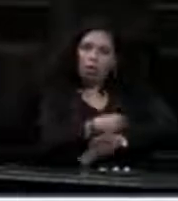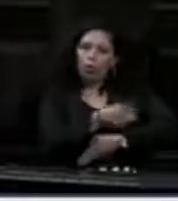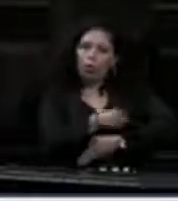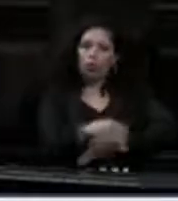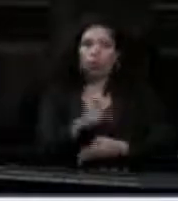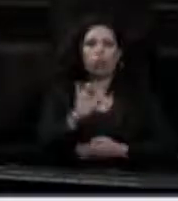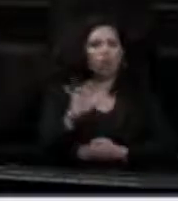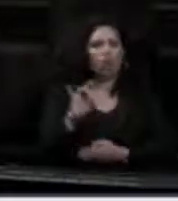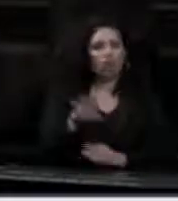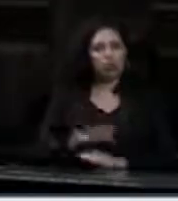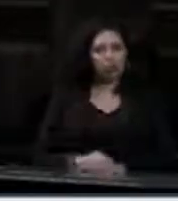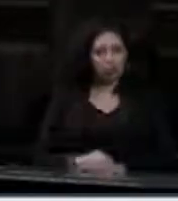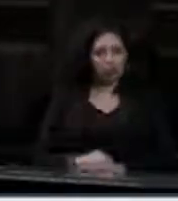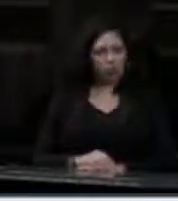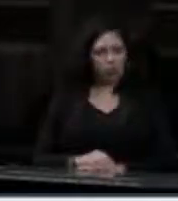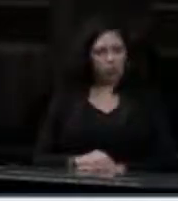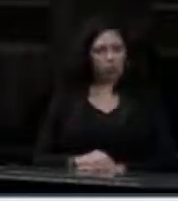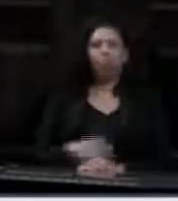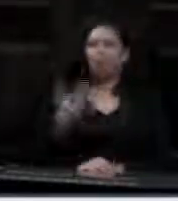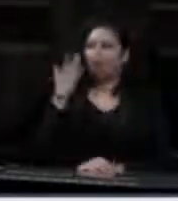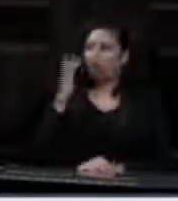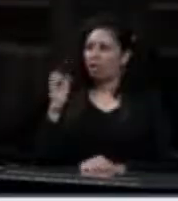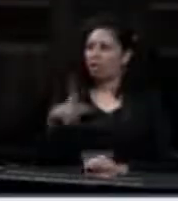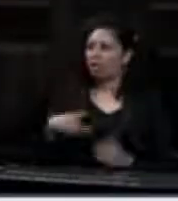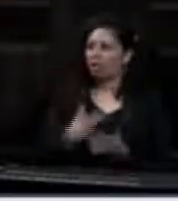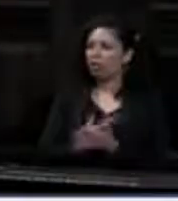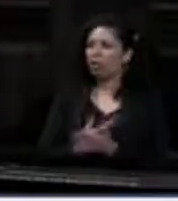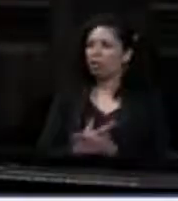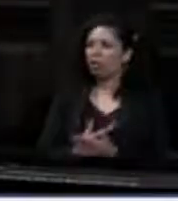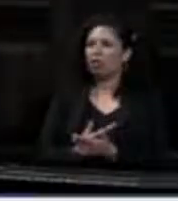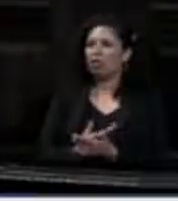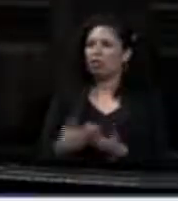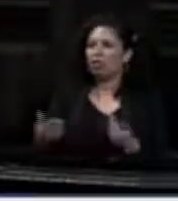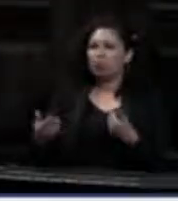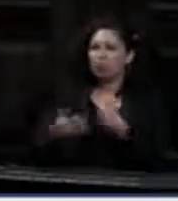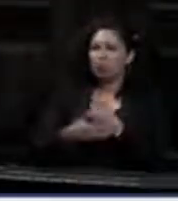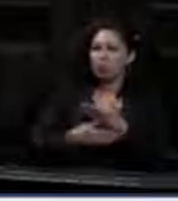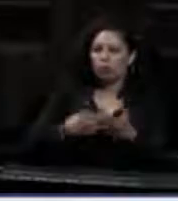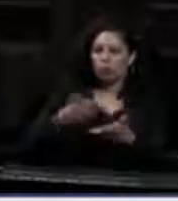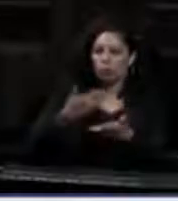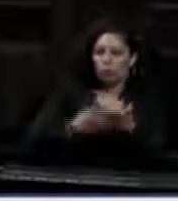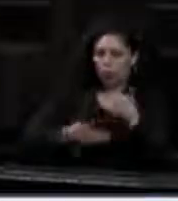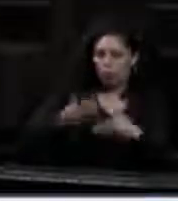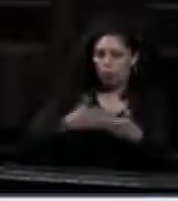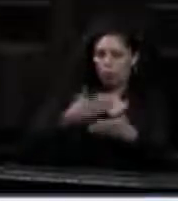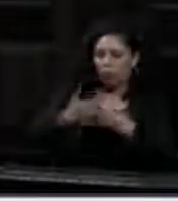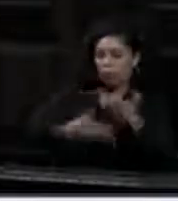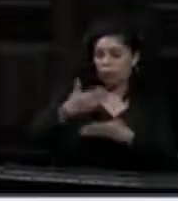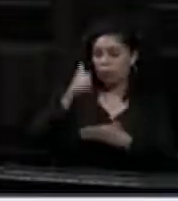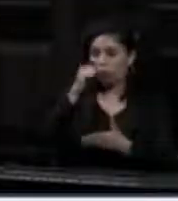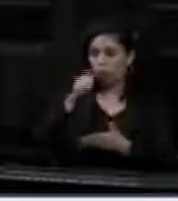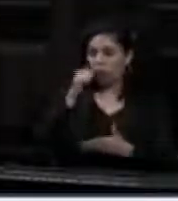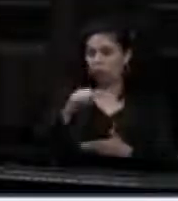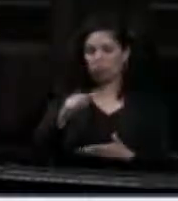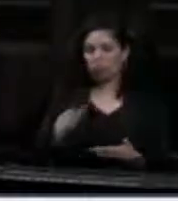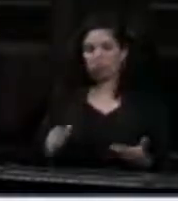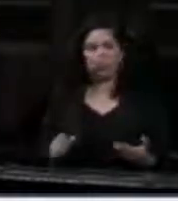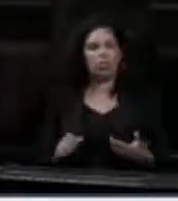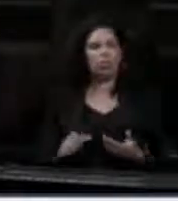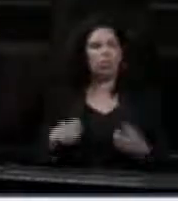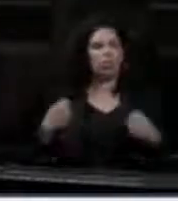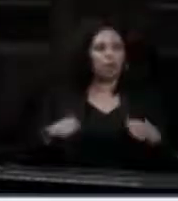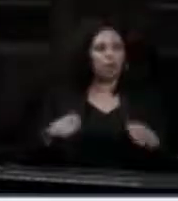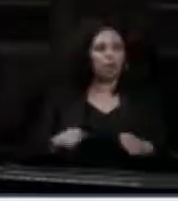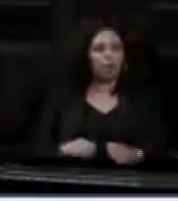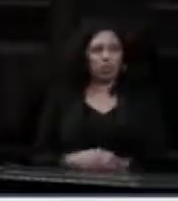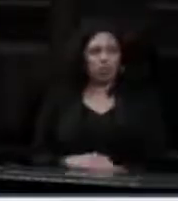especialmente a proteção a essas mulheres e não tem nada a ver com a questão que tentam suscitar de